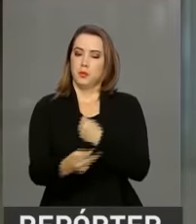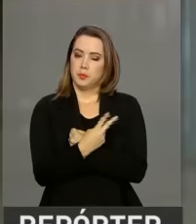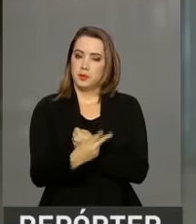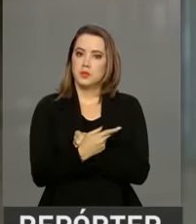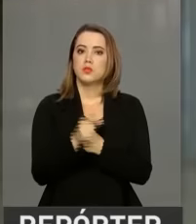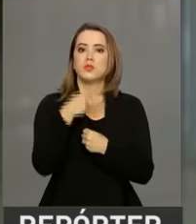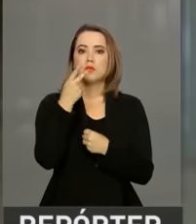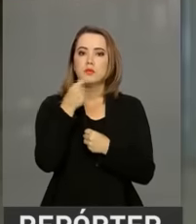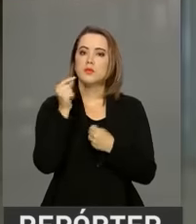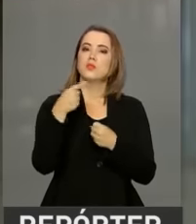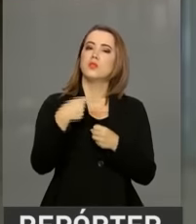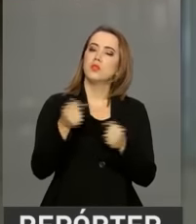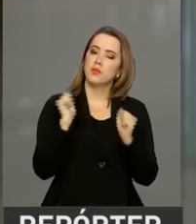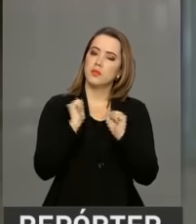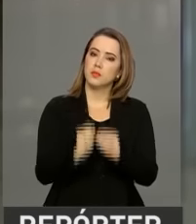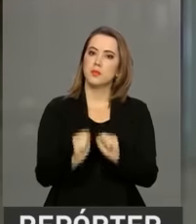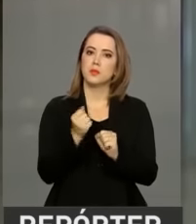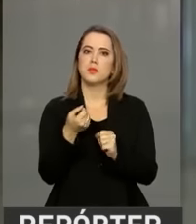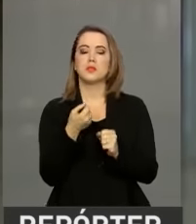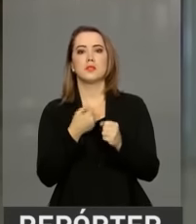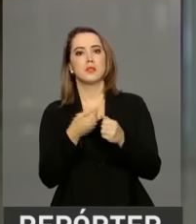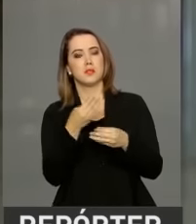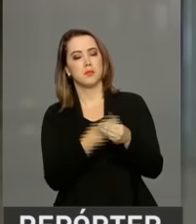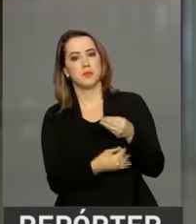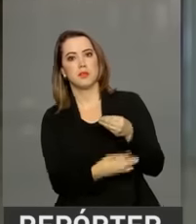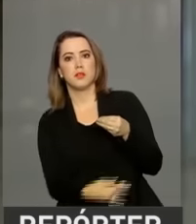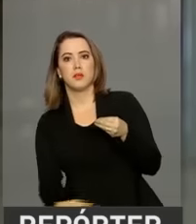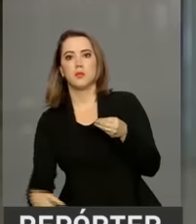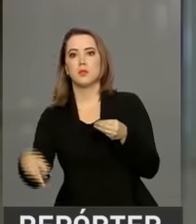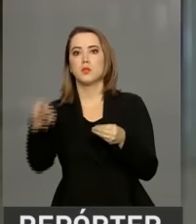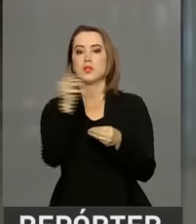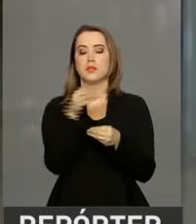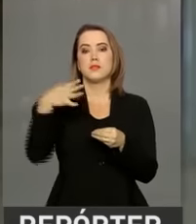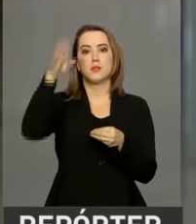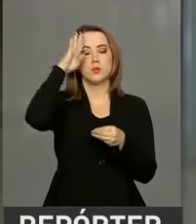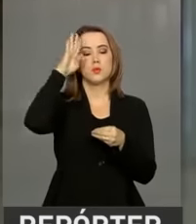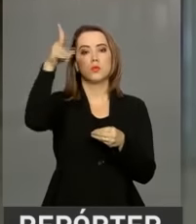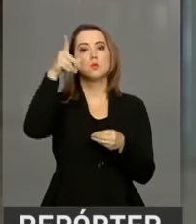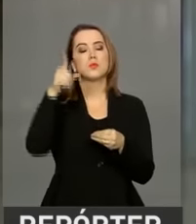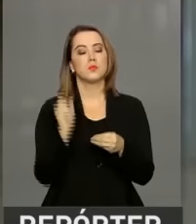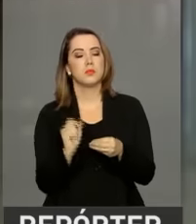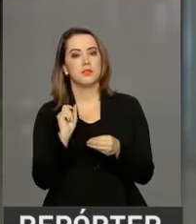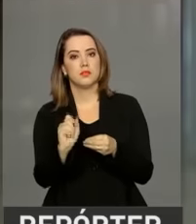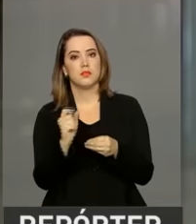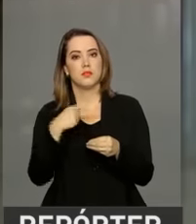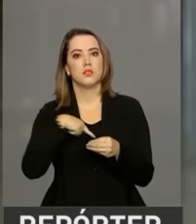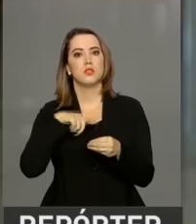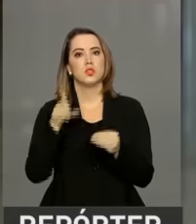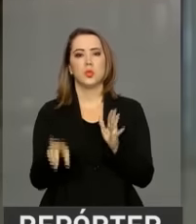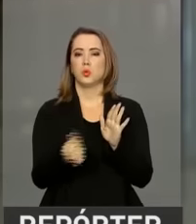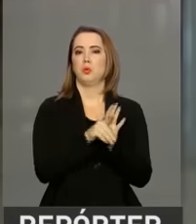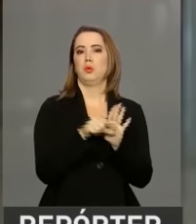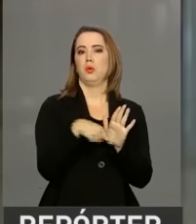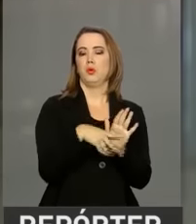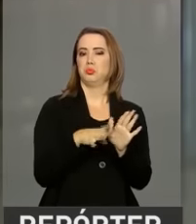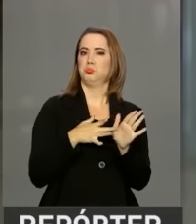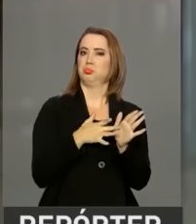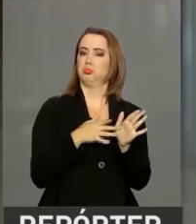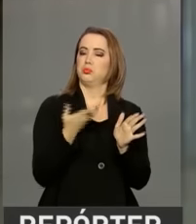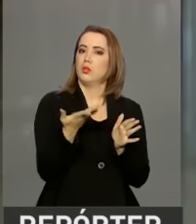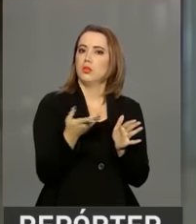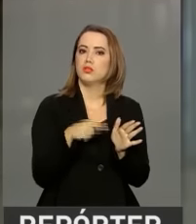por mérito na carreira militar para Raul jungman o decreto representava um voto de desconfiança